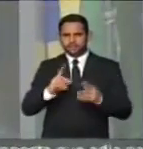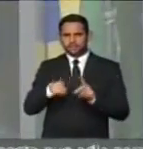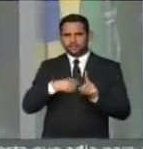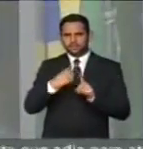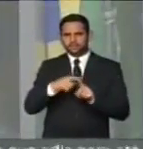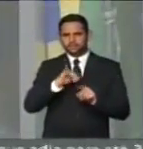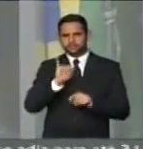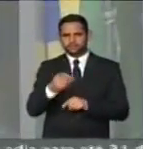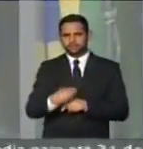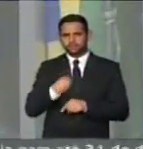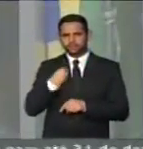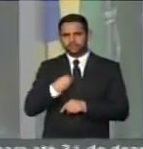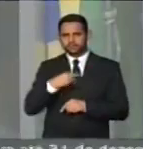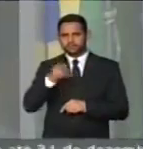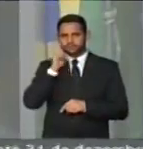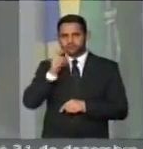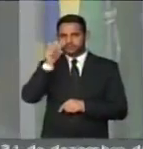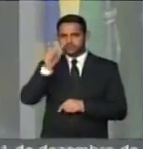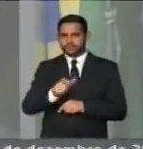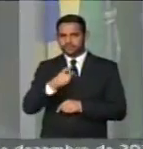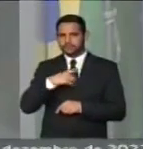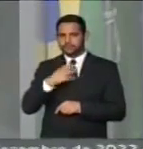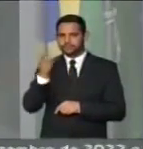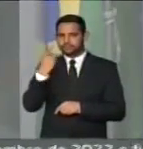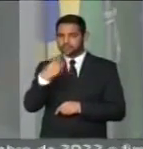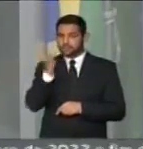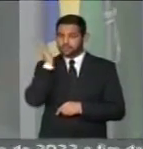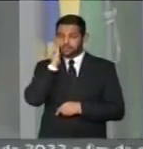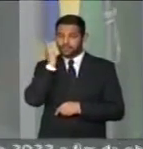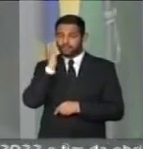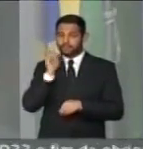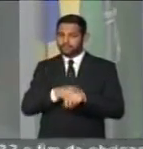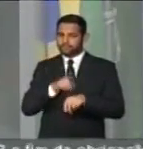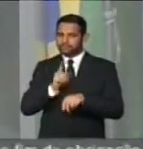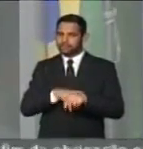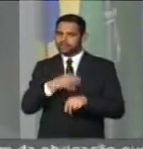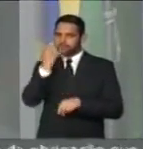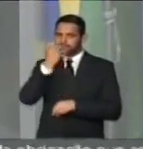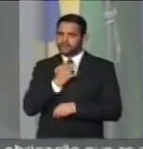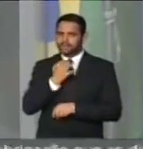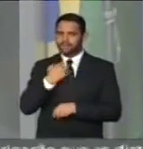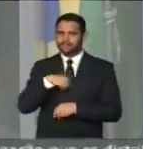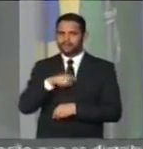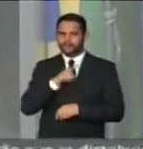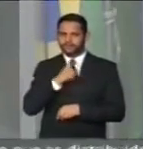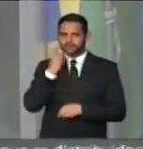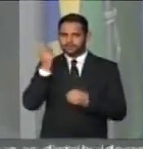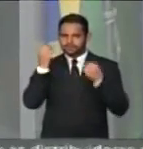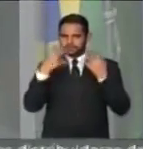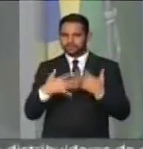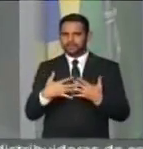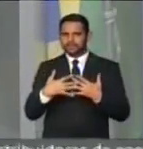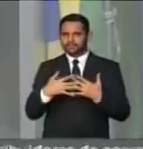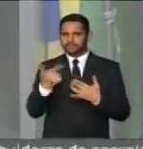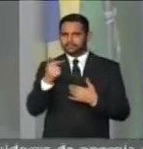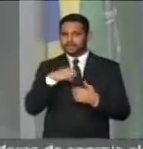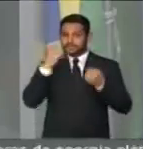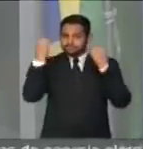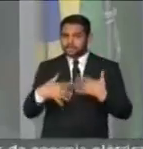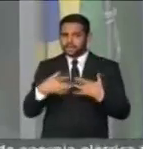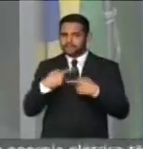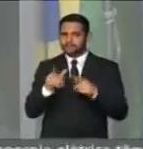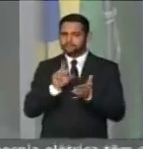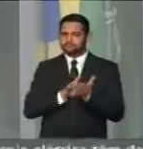de inoportuno, Vossa Excelência bem sabe. O momento é grave, é de dar explicações, mas